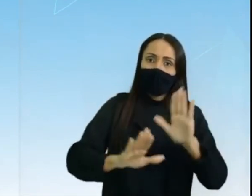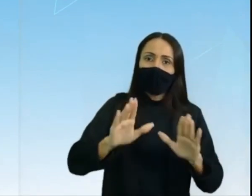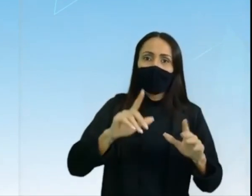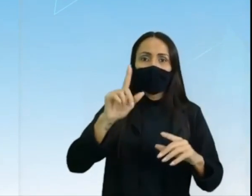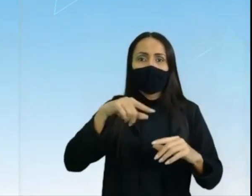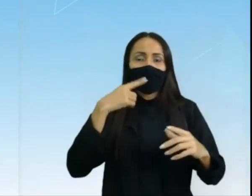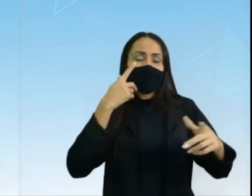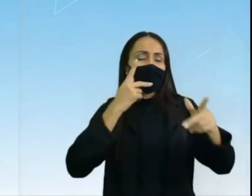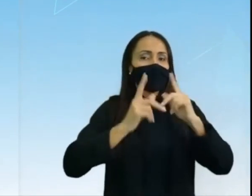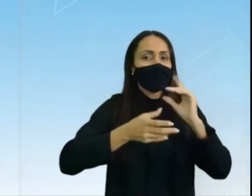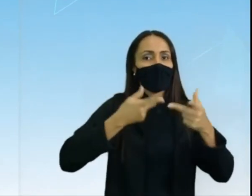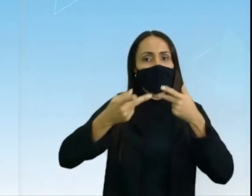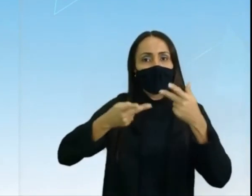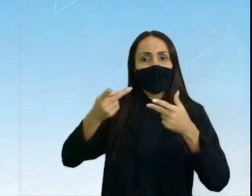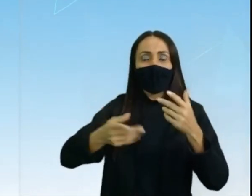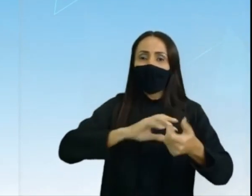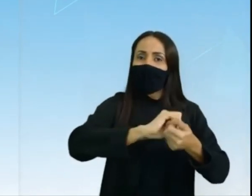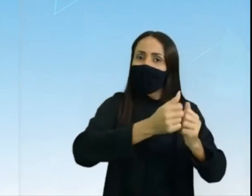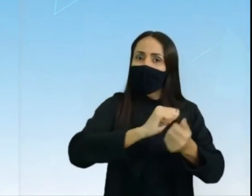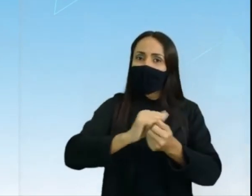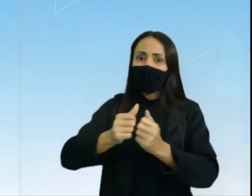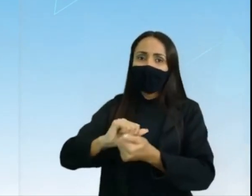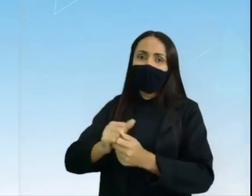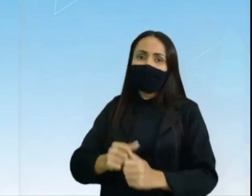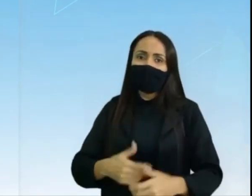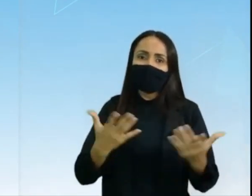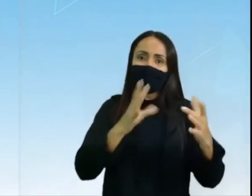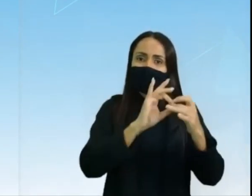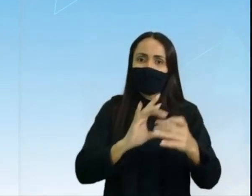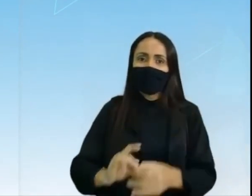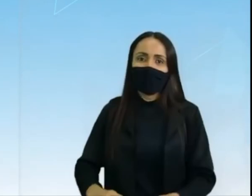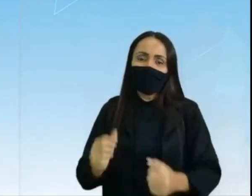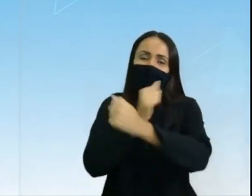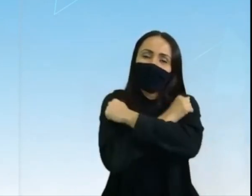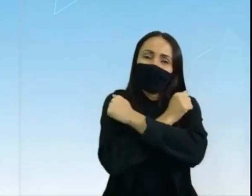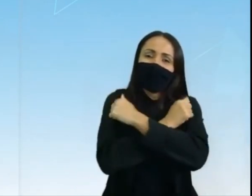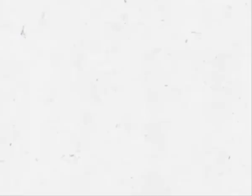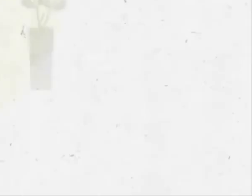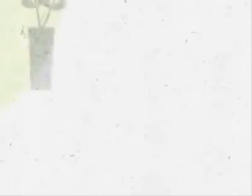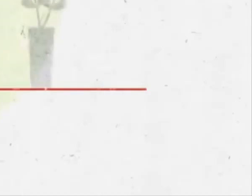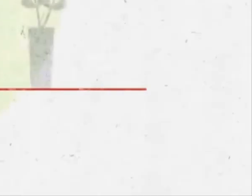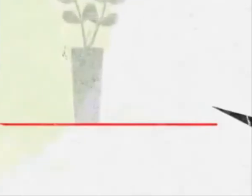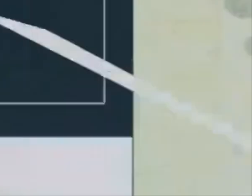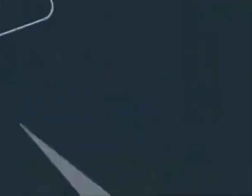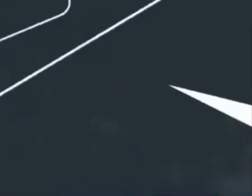com o nosso discurso, adaptar à situação do contexto. Um forte abraço!